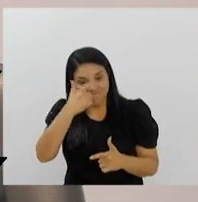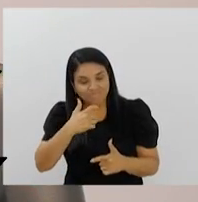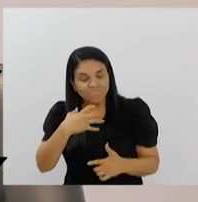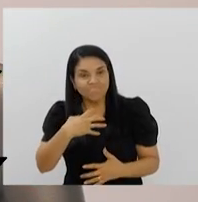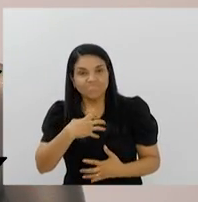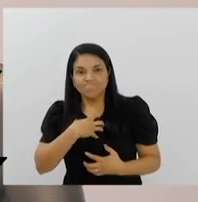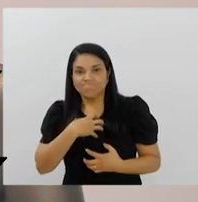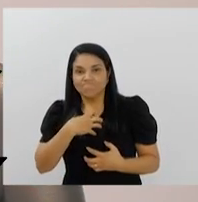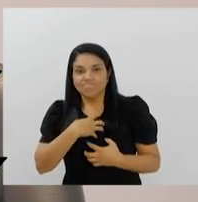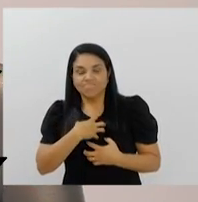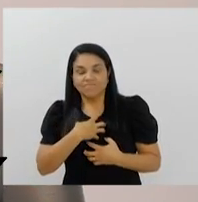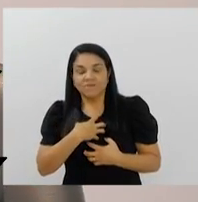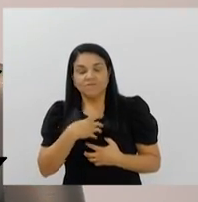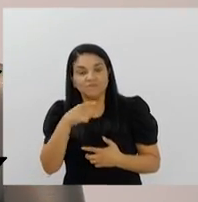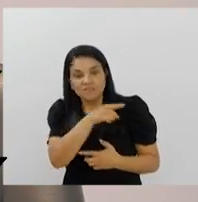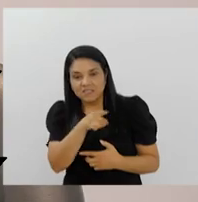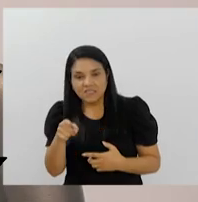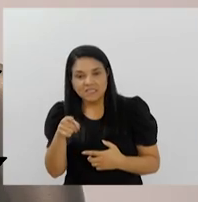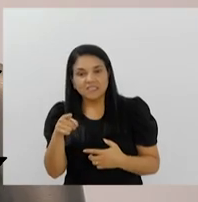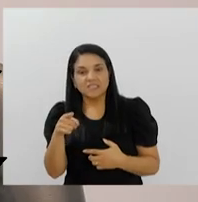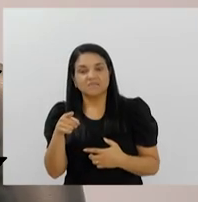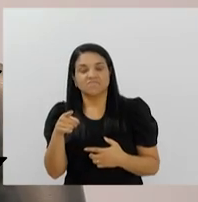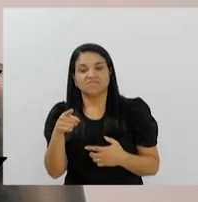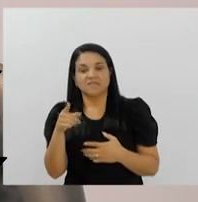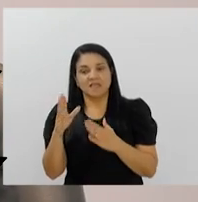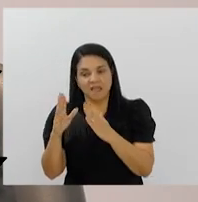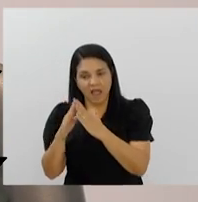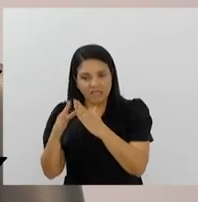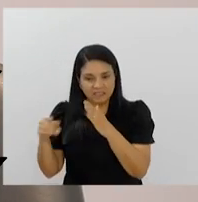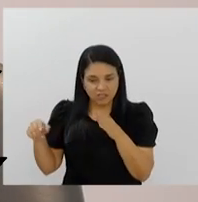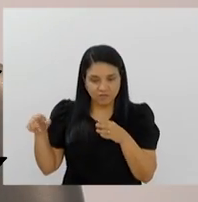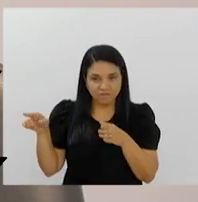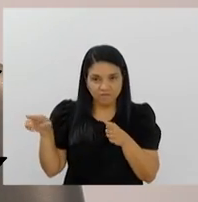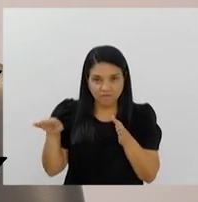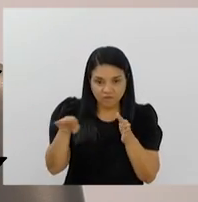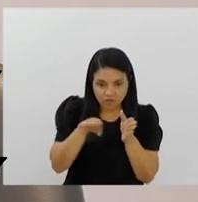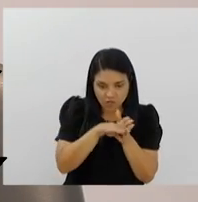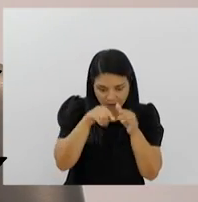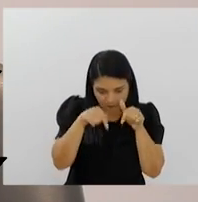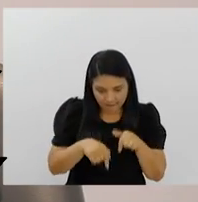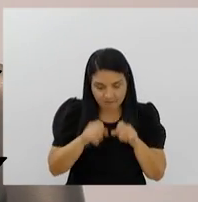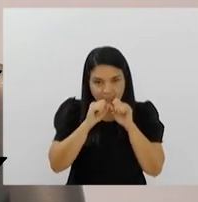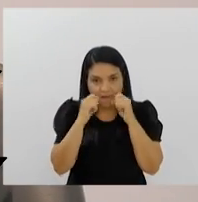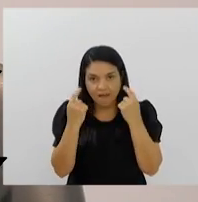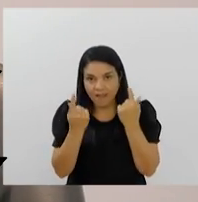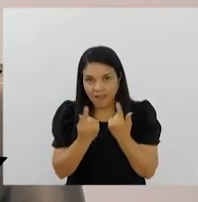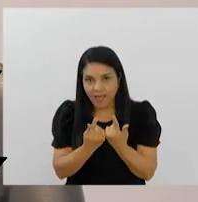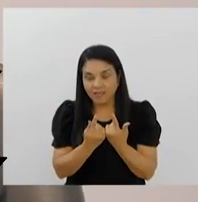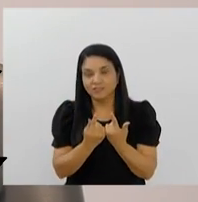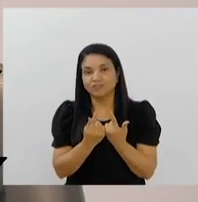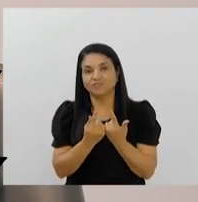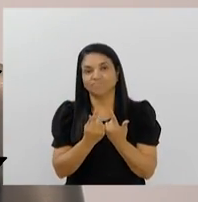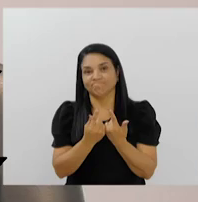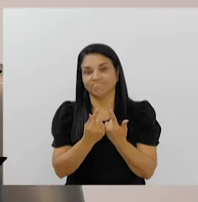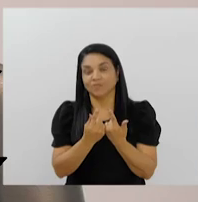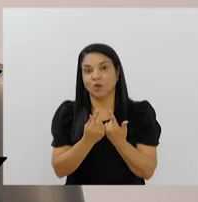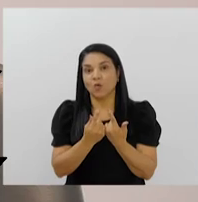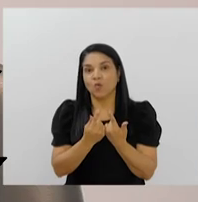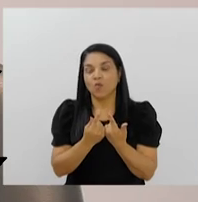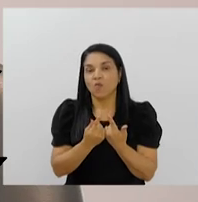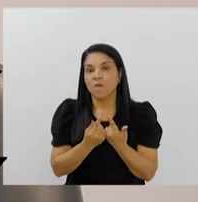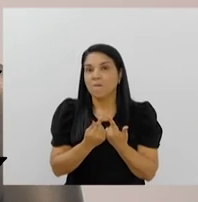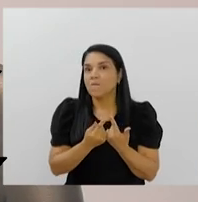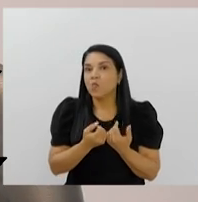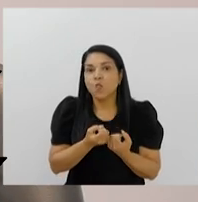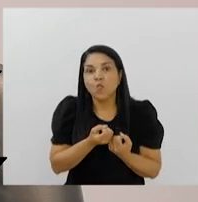vocês terem que sair de casa vim aqui que é legítimo que tem que mas quantas vezes vai ter que essas